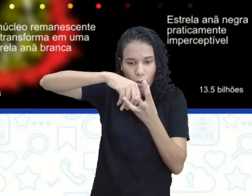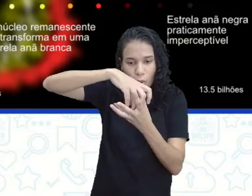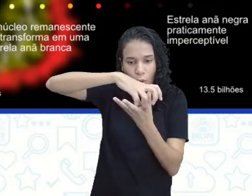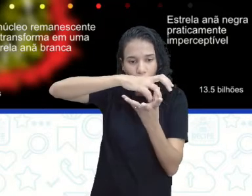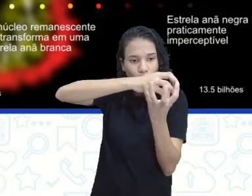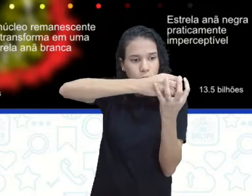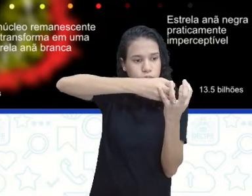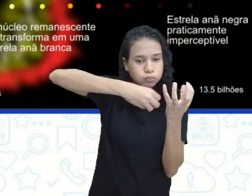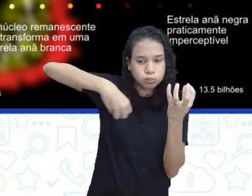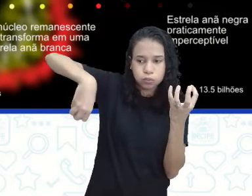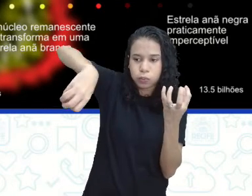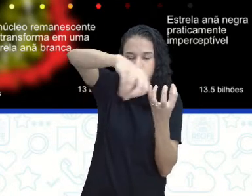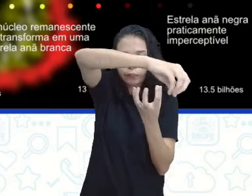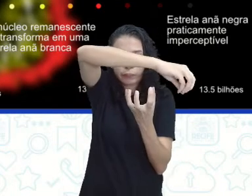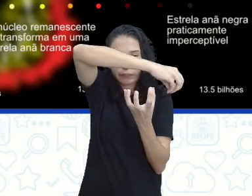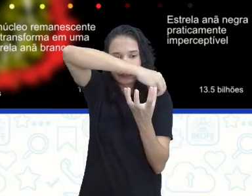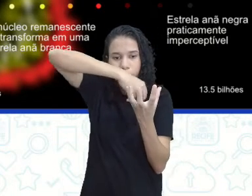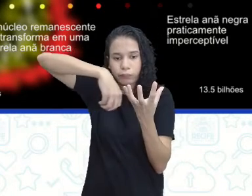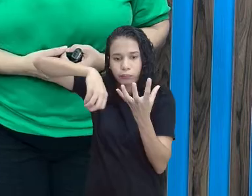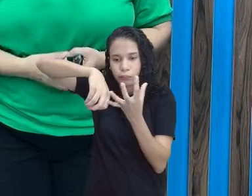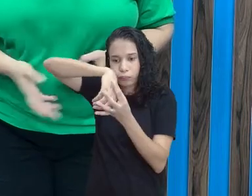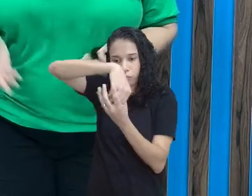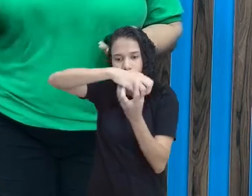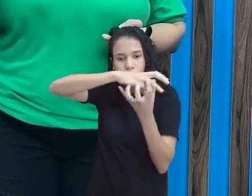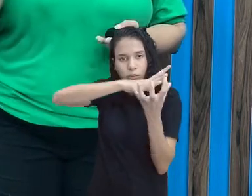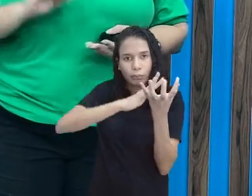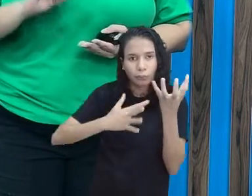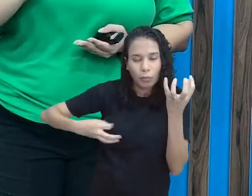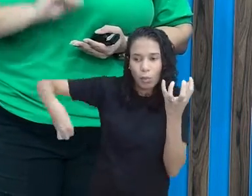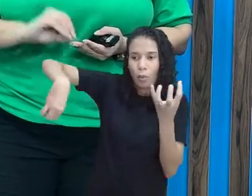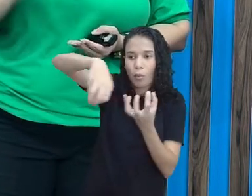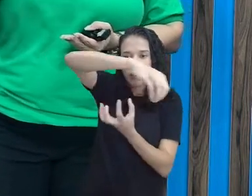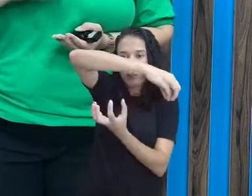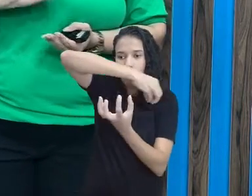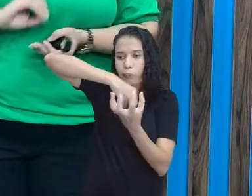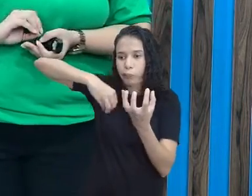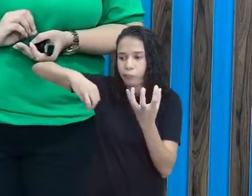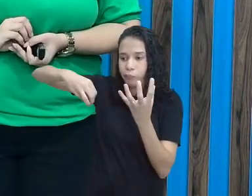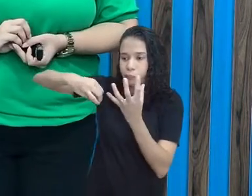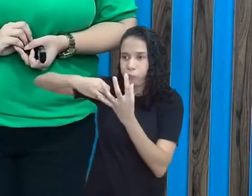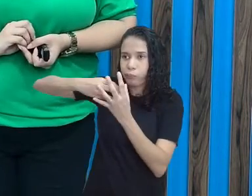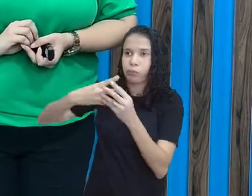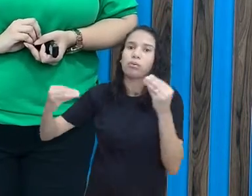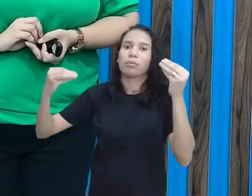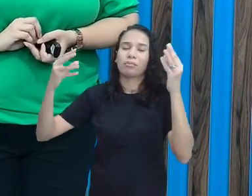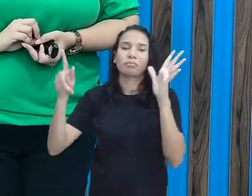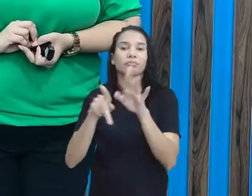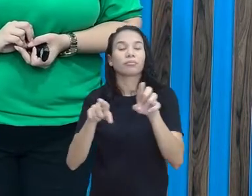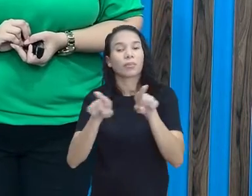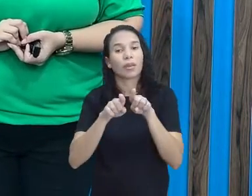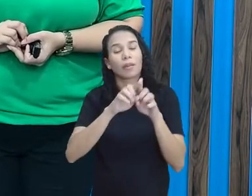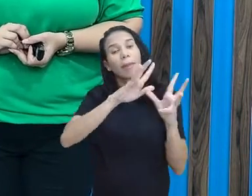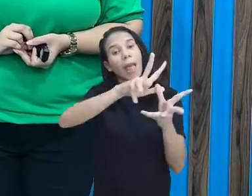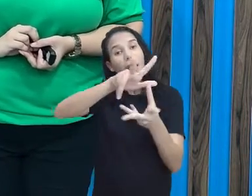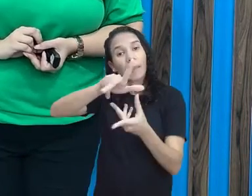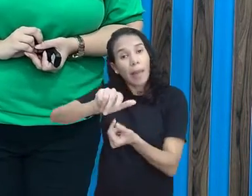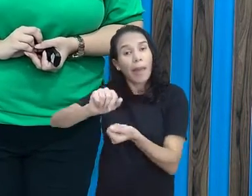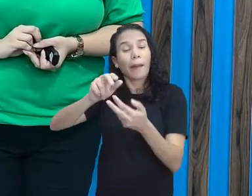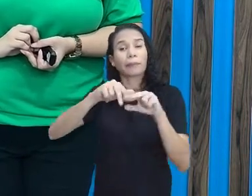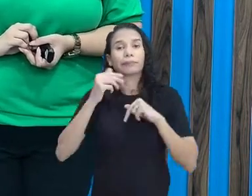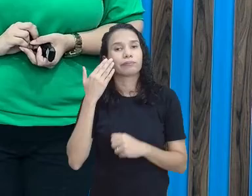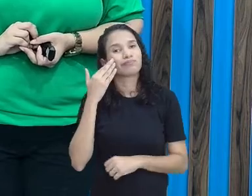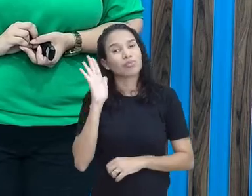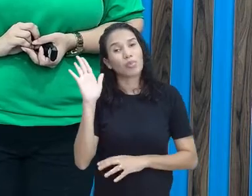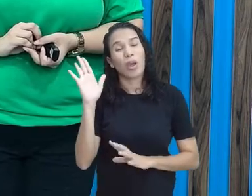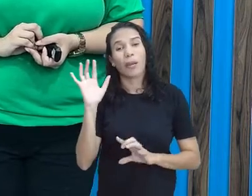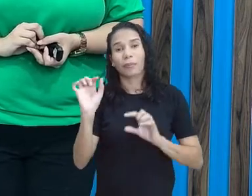incorporar ele, vai incorporar Vênus e vai incorporar a Terra também. Então, a gente não sabe